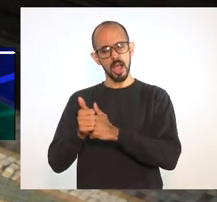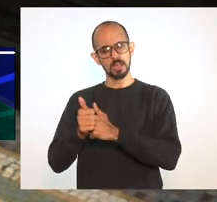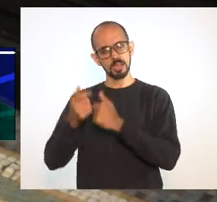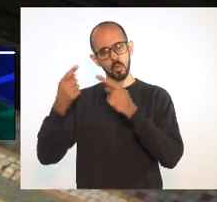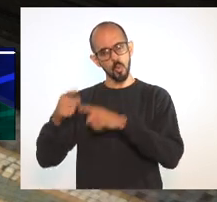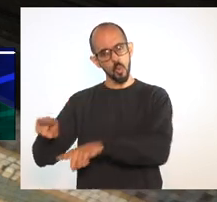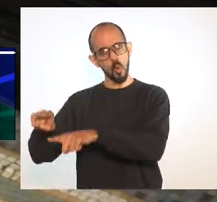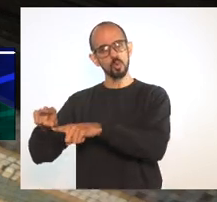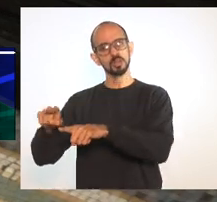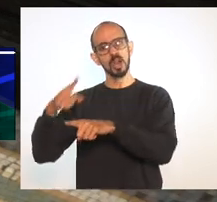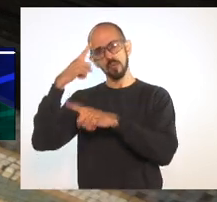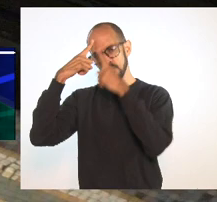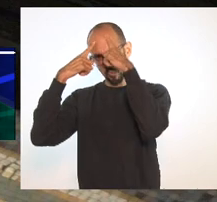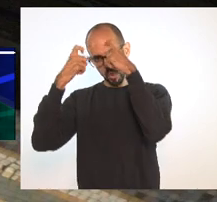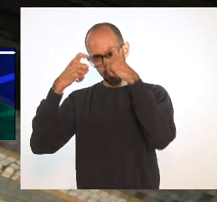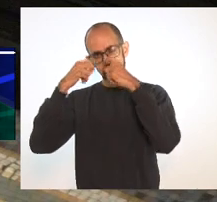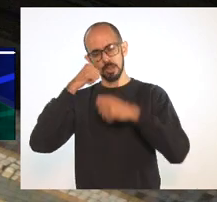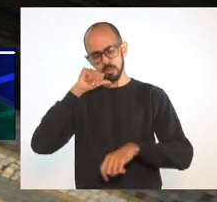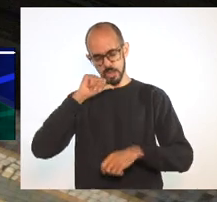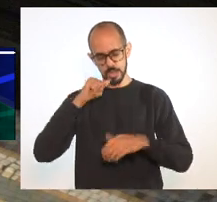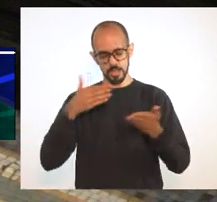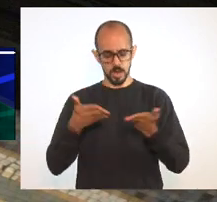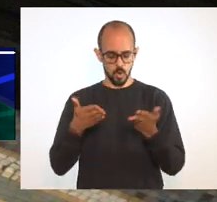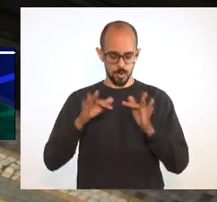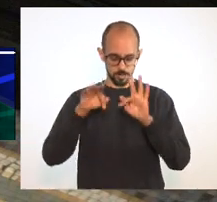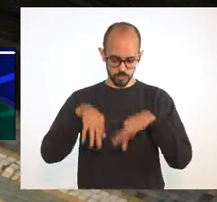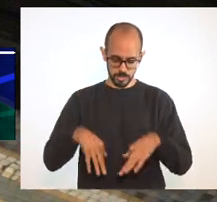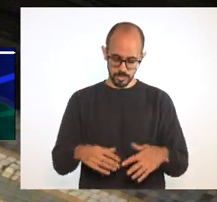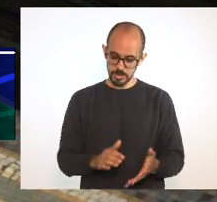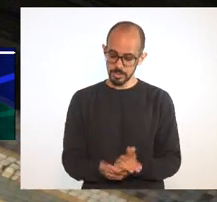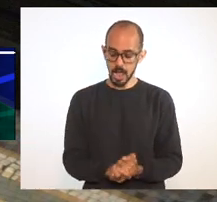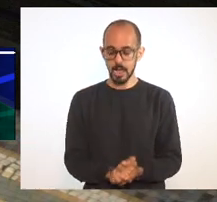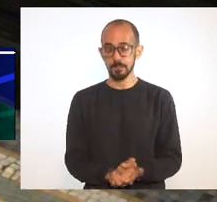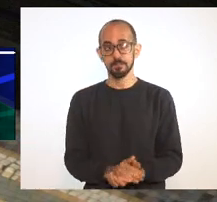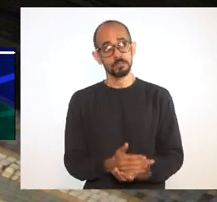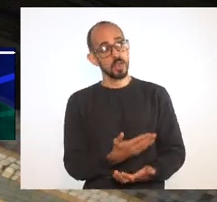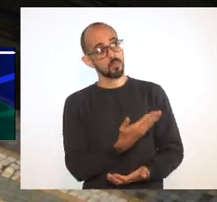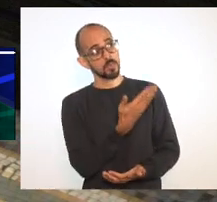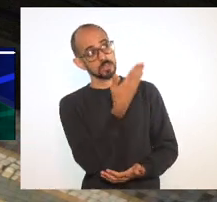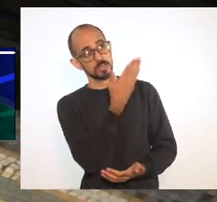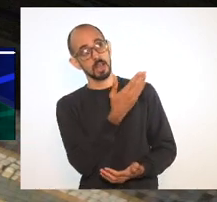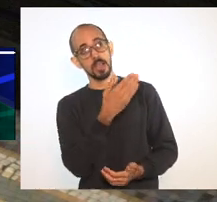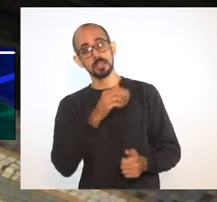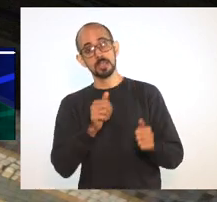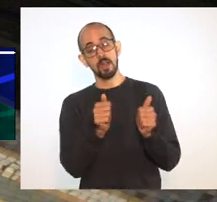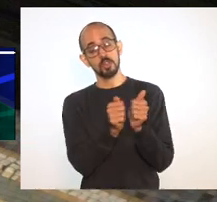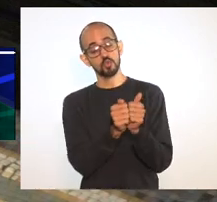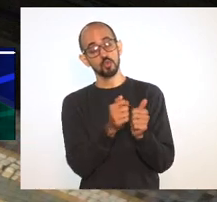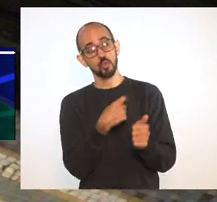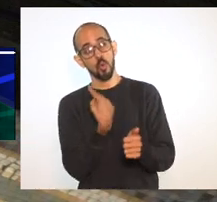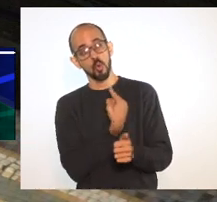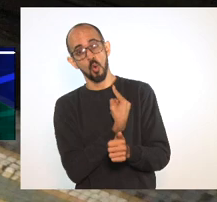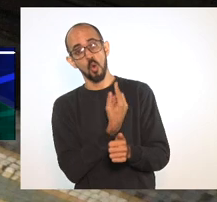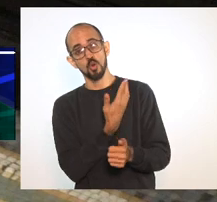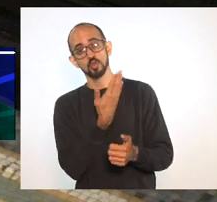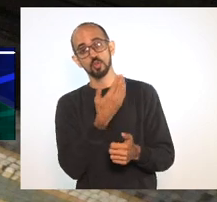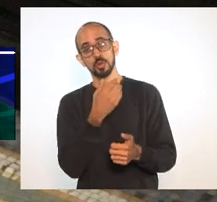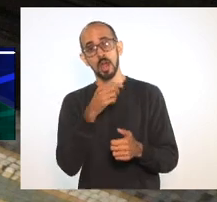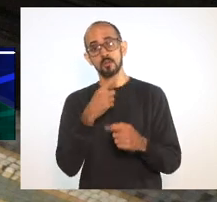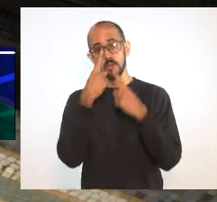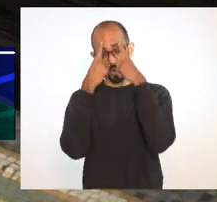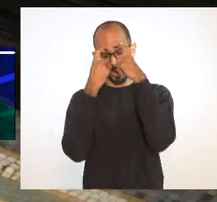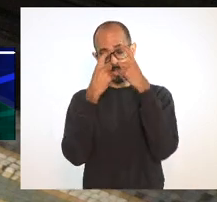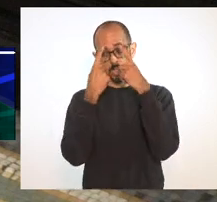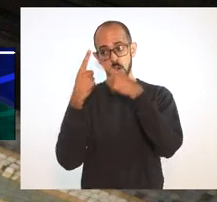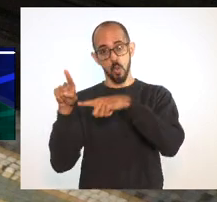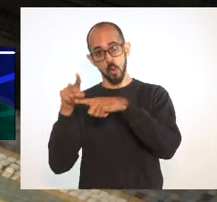mulher. Por último, senhora presidente, Vossa Excelência esteve conosco na CPI da violência contra a mulher, na